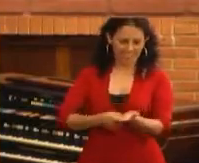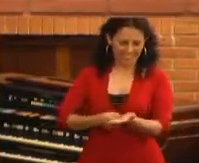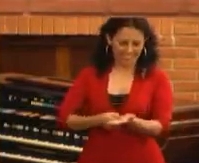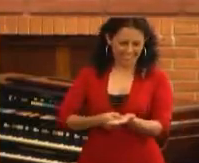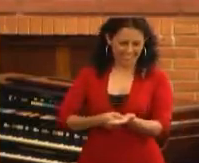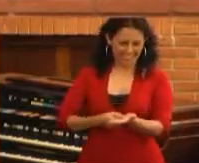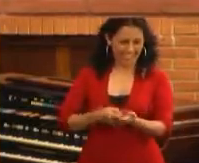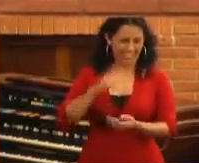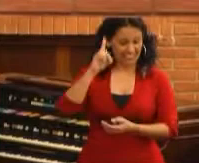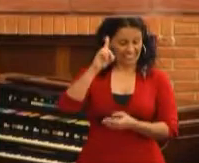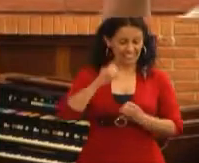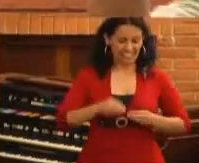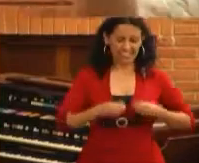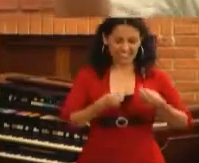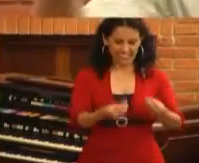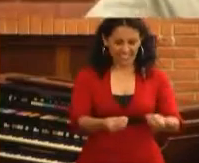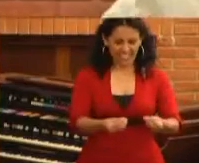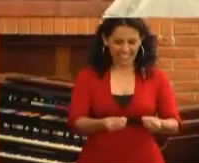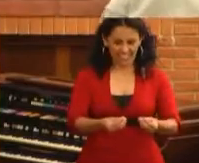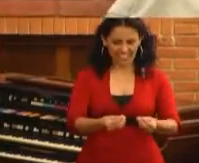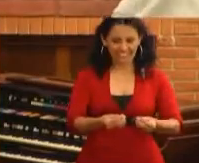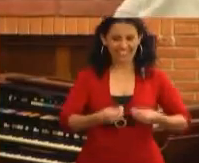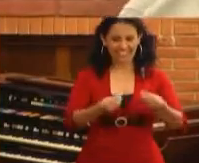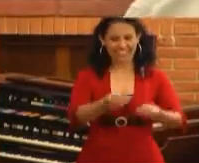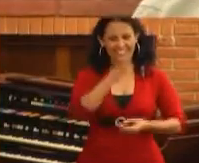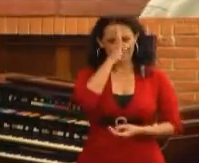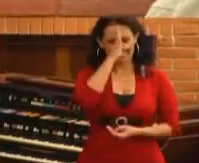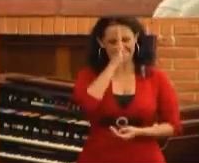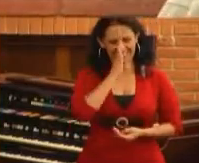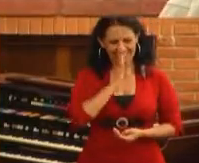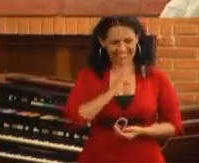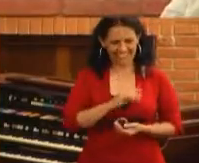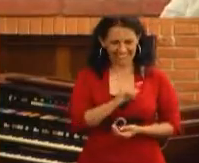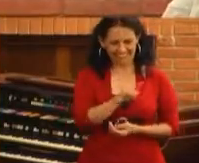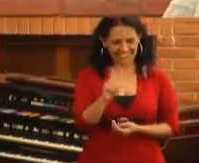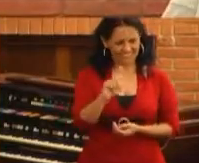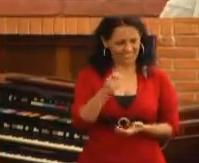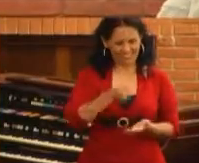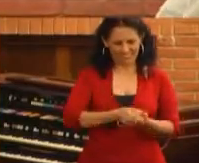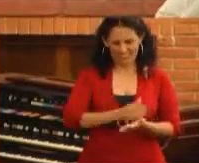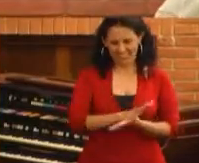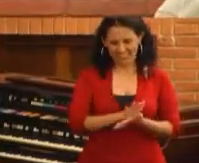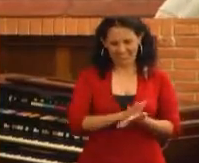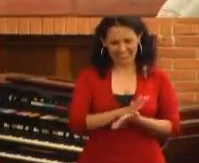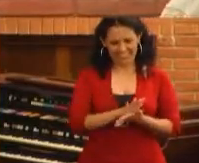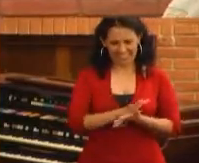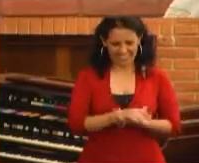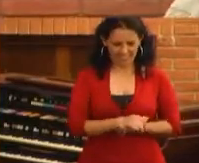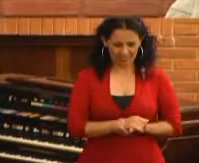Deus são irrevogáveis. E eu queria deixar com você hoje uma coisa. Você não tem certeza de sua salvação?